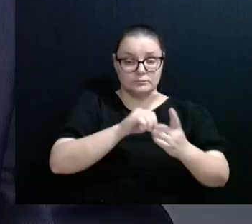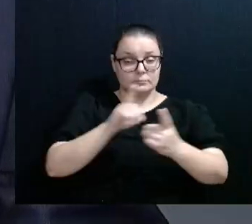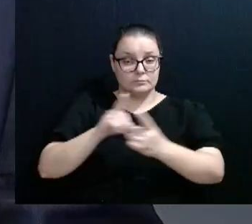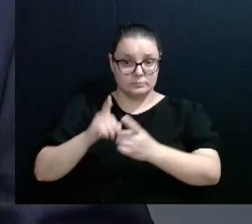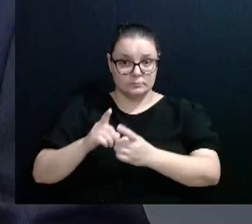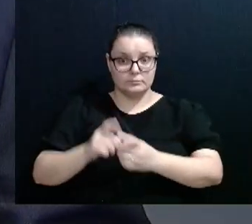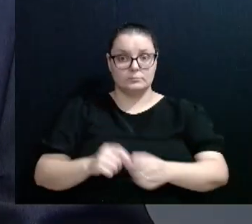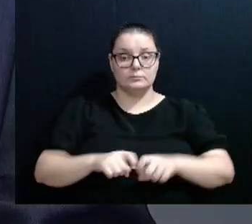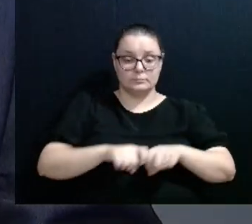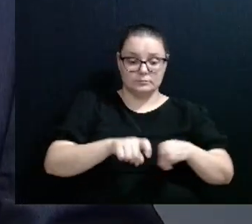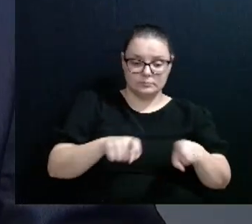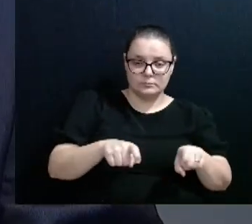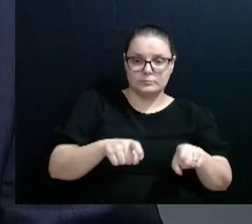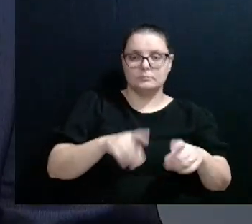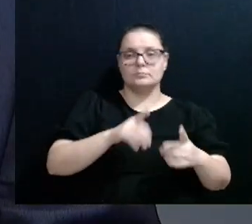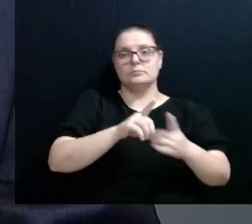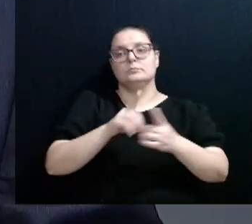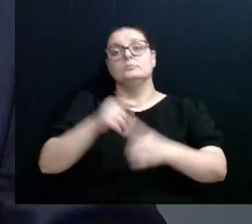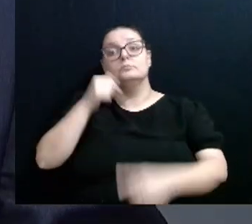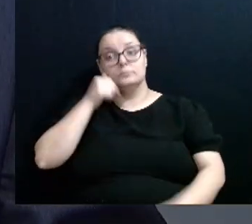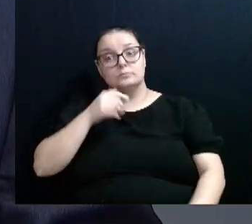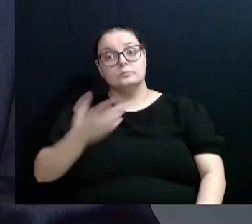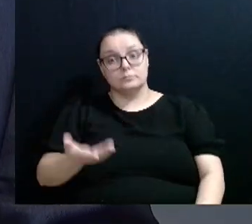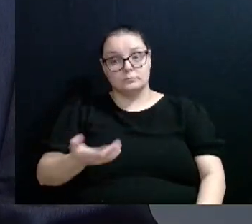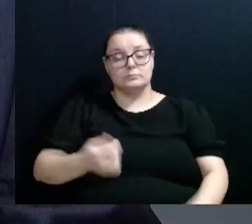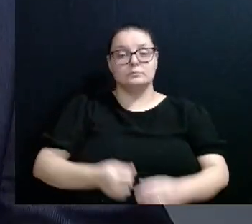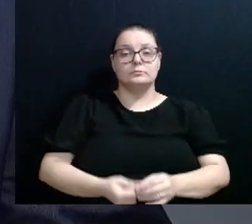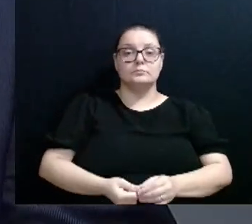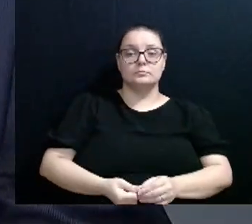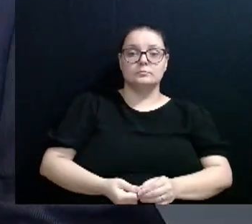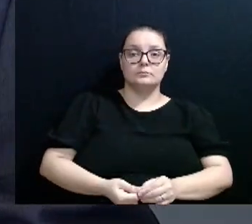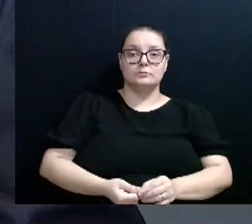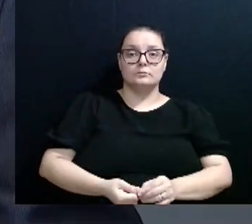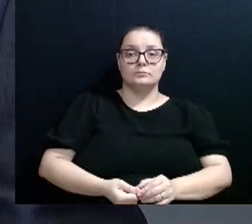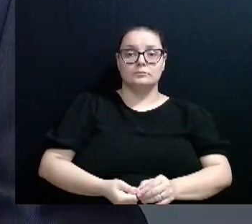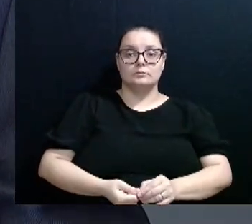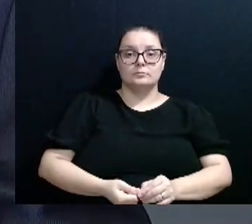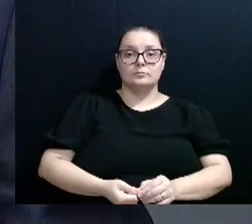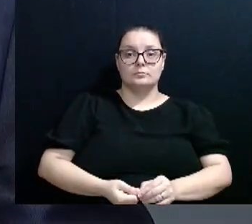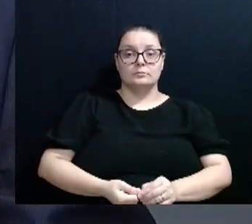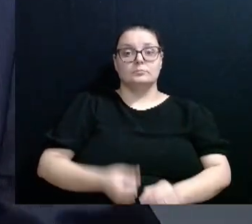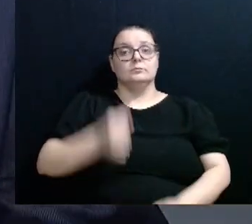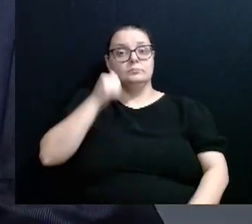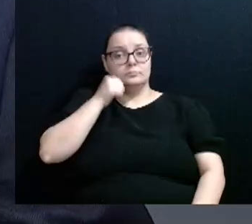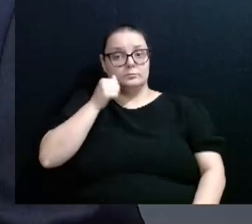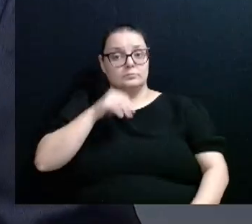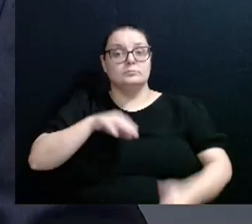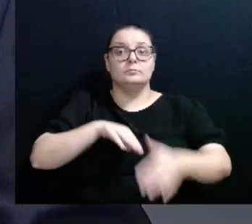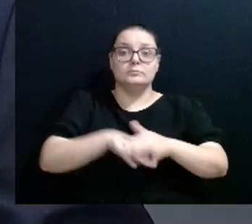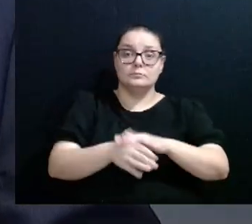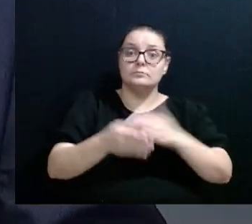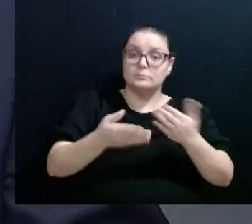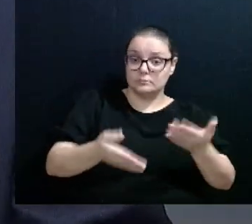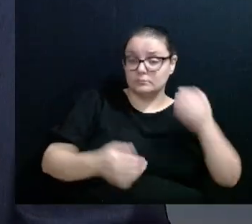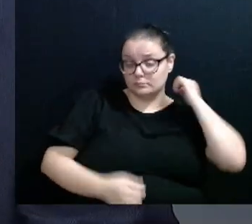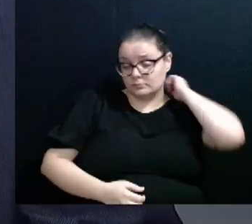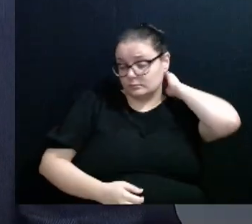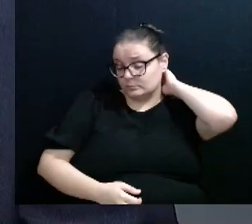que atende aquelas mulheres daquela região. E essas mulheres estão acostumadas já com essa